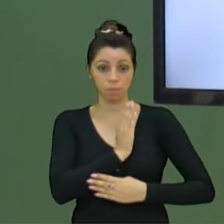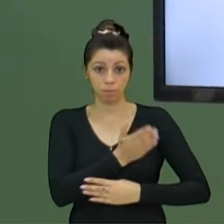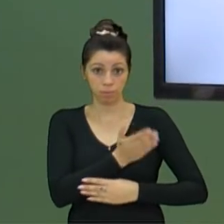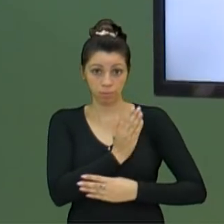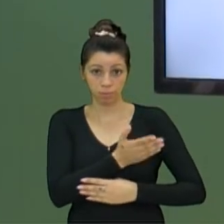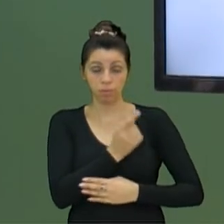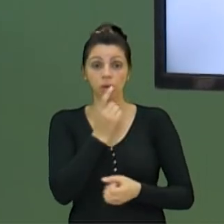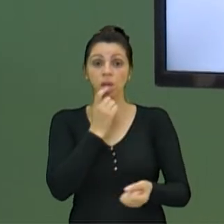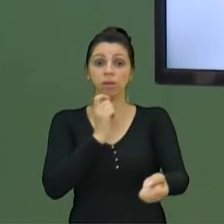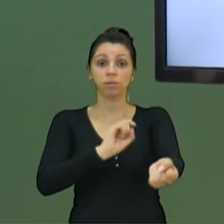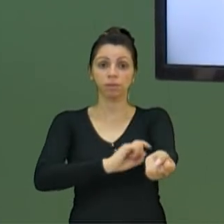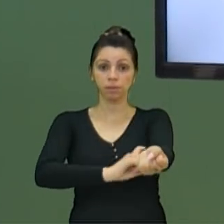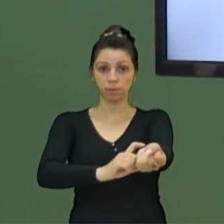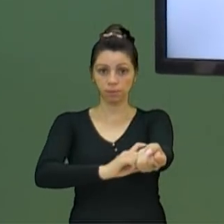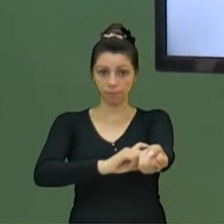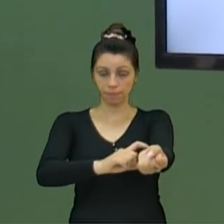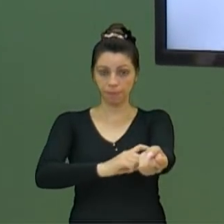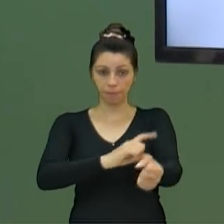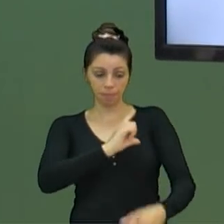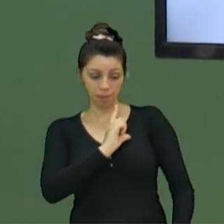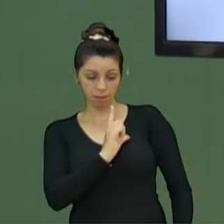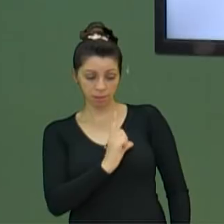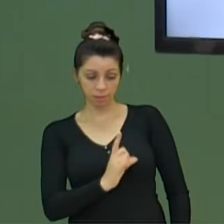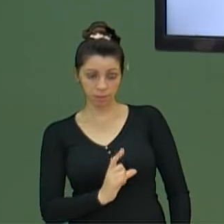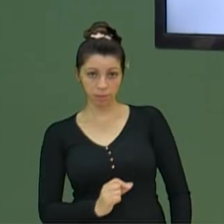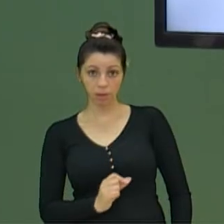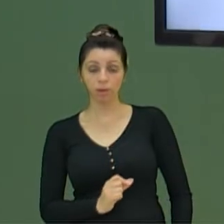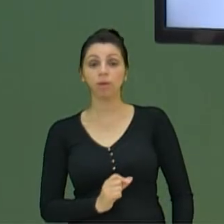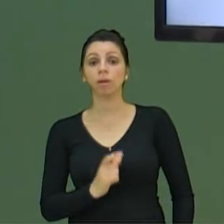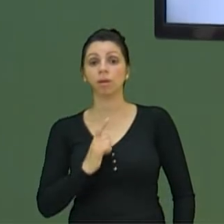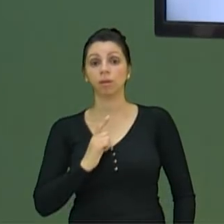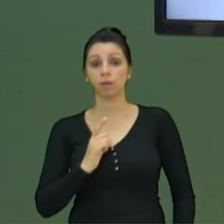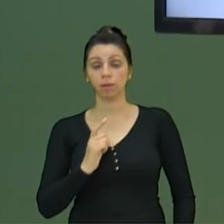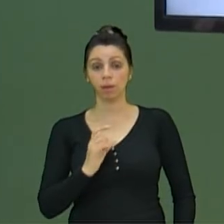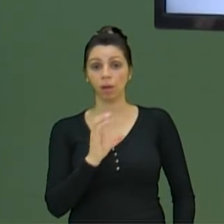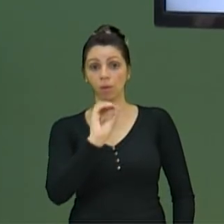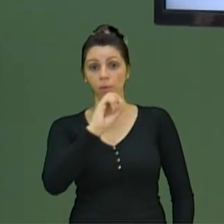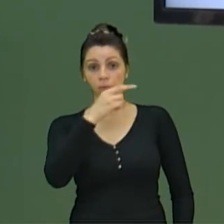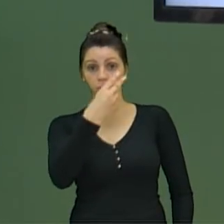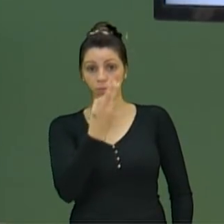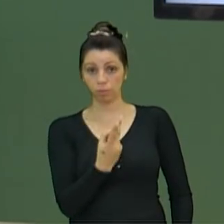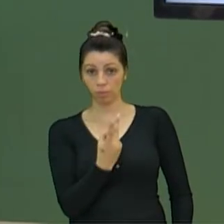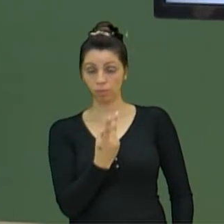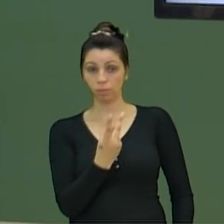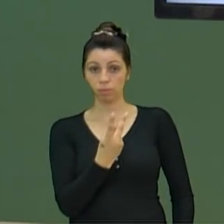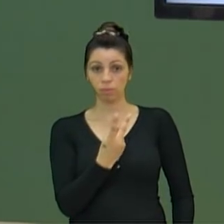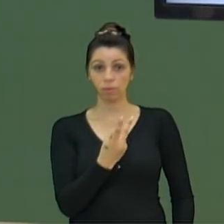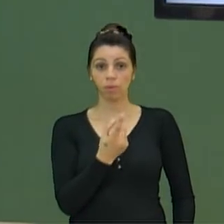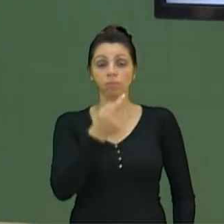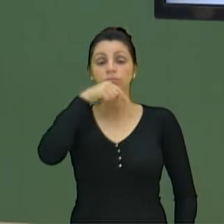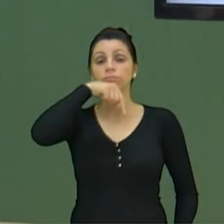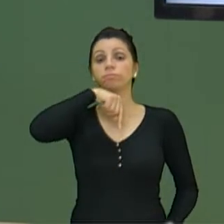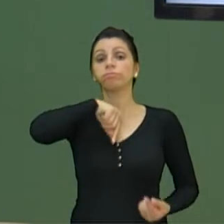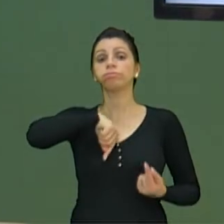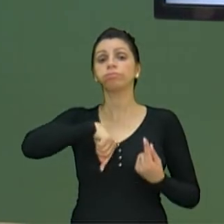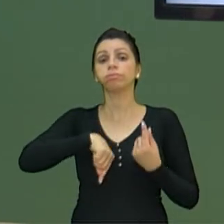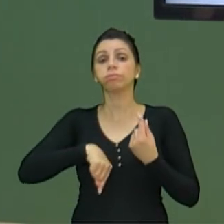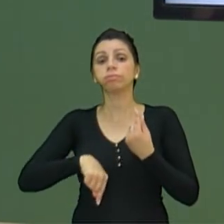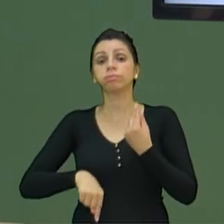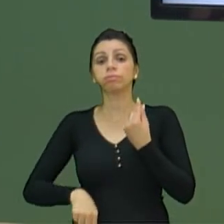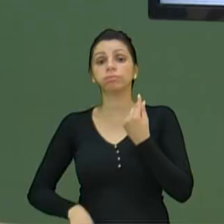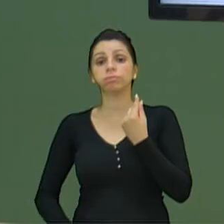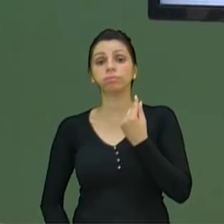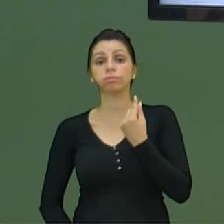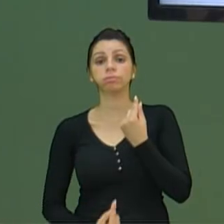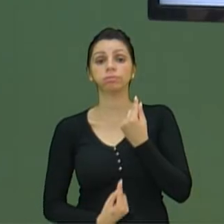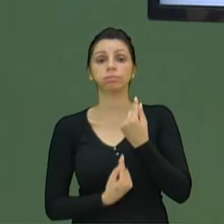do coração, tá? Então, ele sai oxigenado, né? Rico em gás oxigênio e vai para onde? Vai para